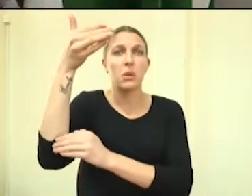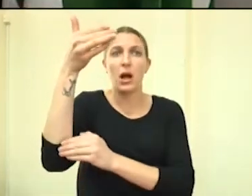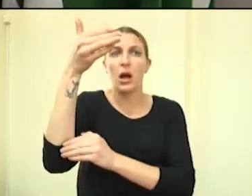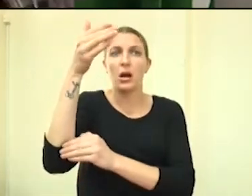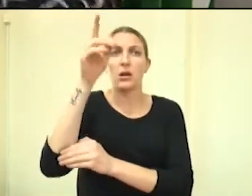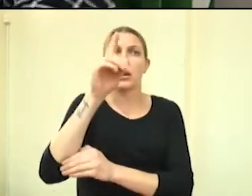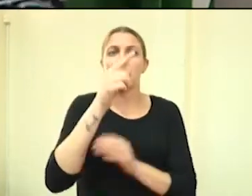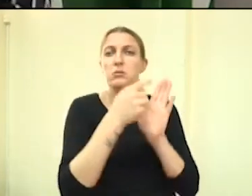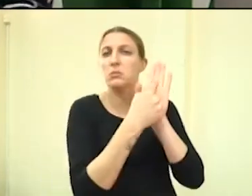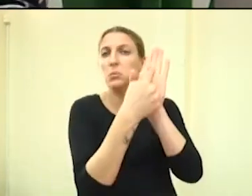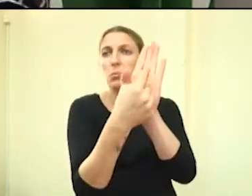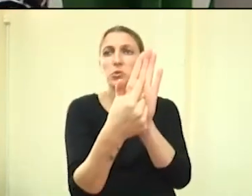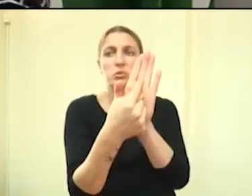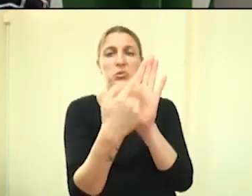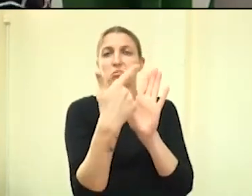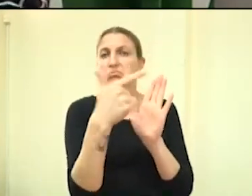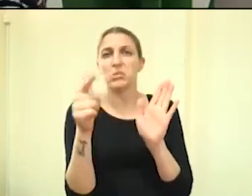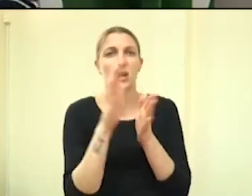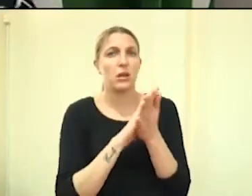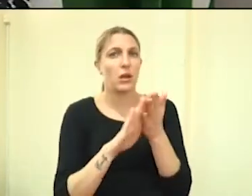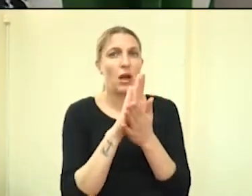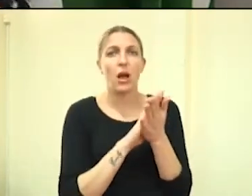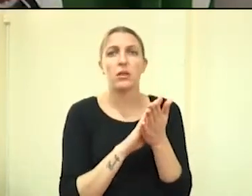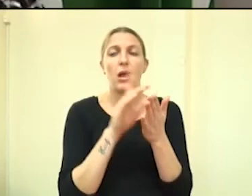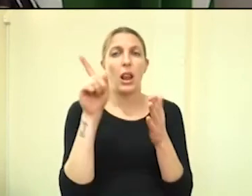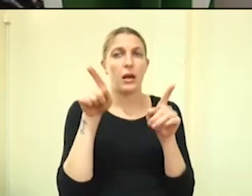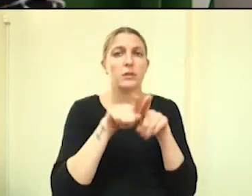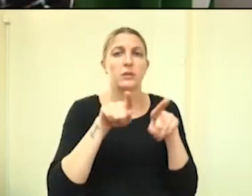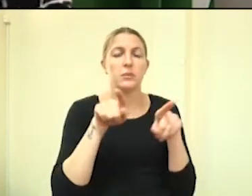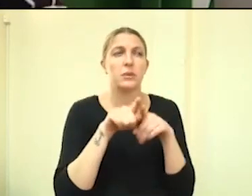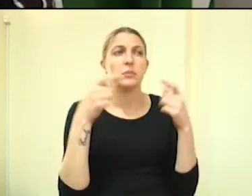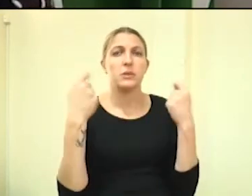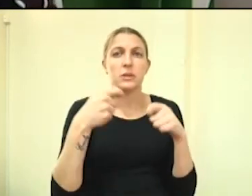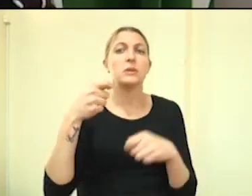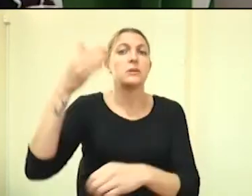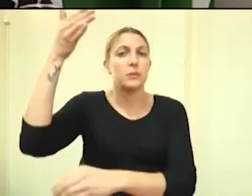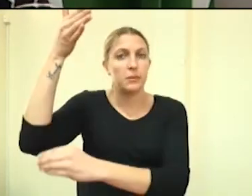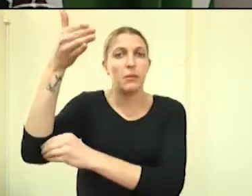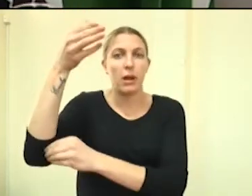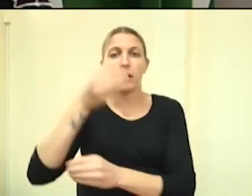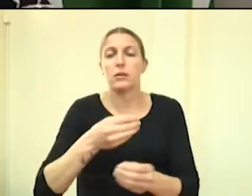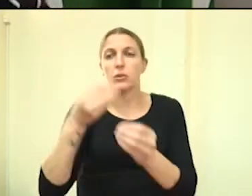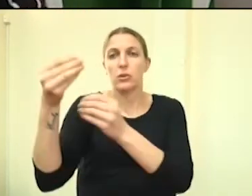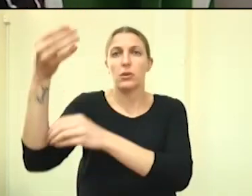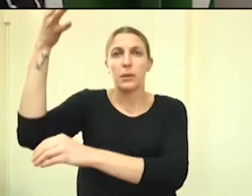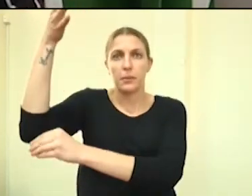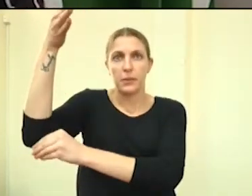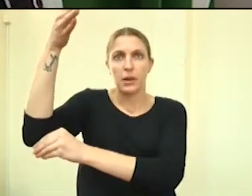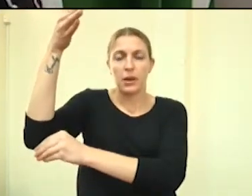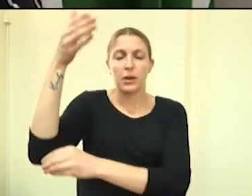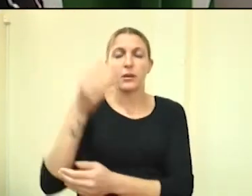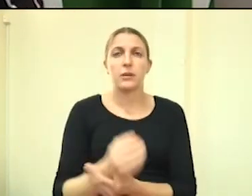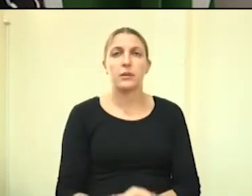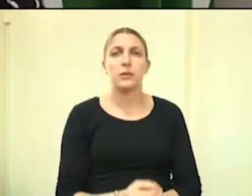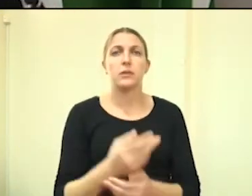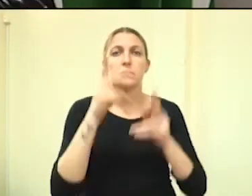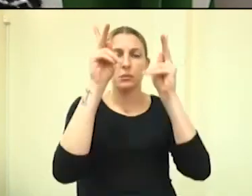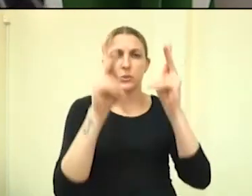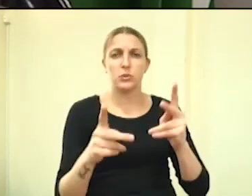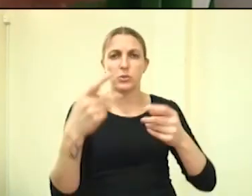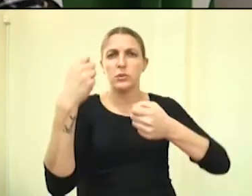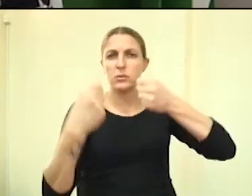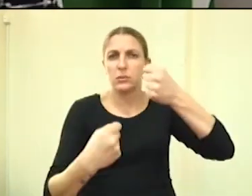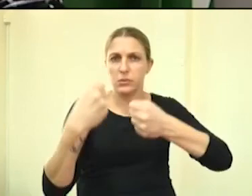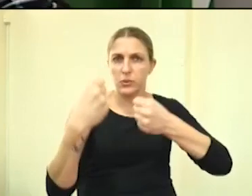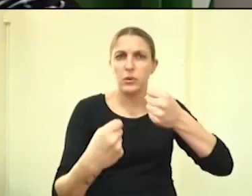Bento, BR, então ali também se faria necessário uma placa, inclusive foram os motoristas que me pediram. O pessoal que vem de fora às